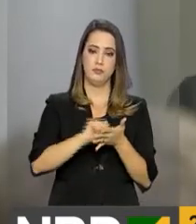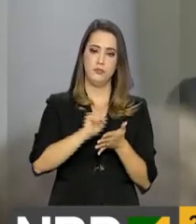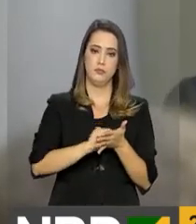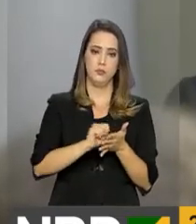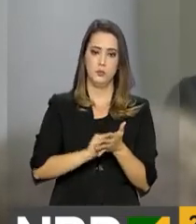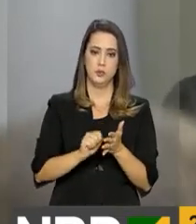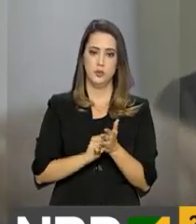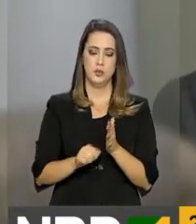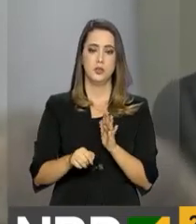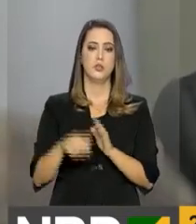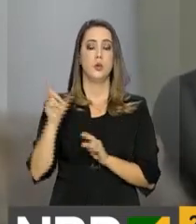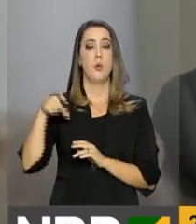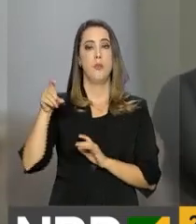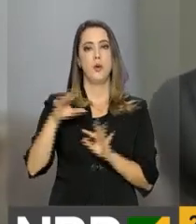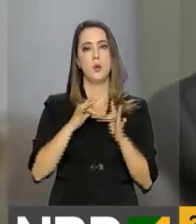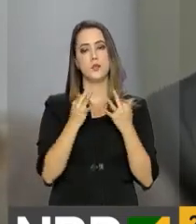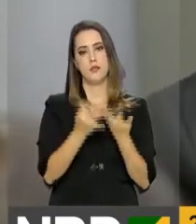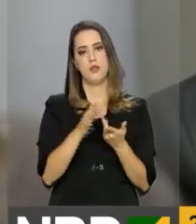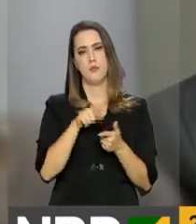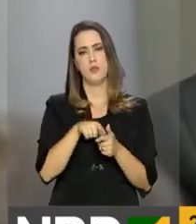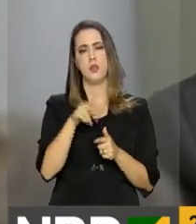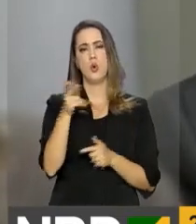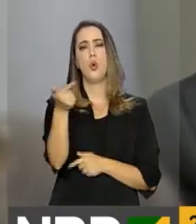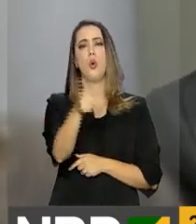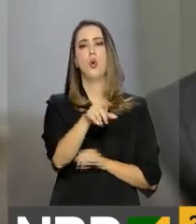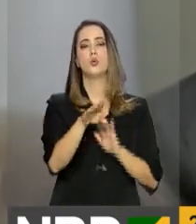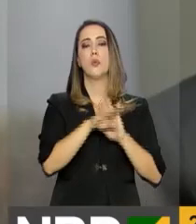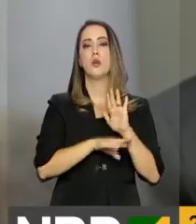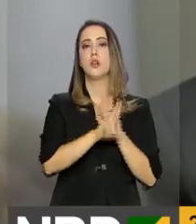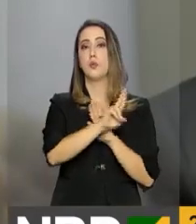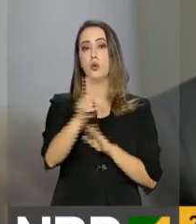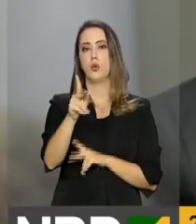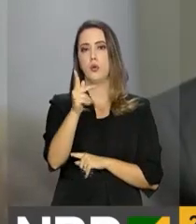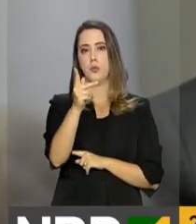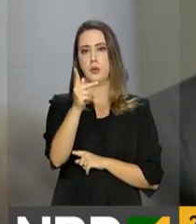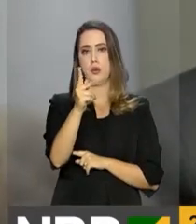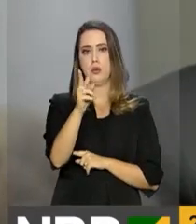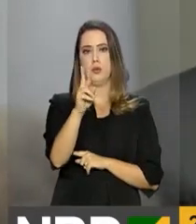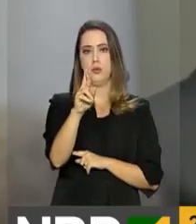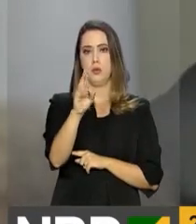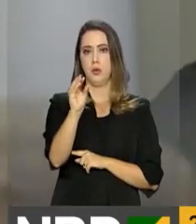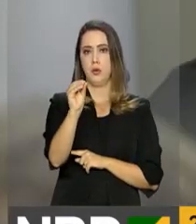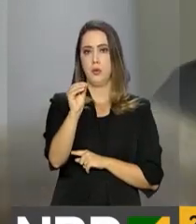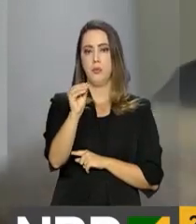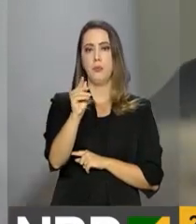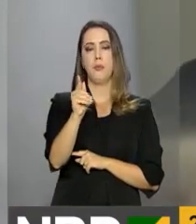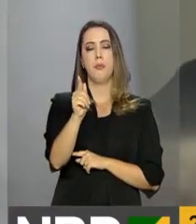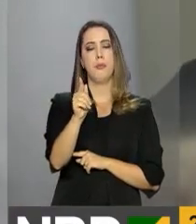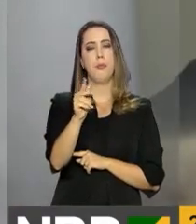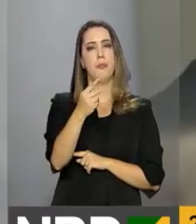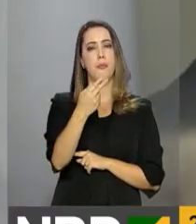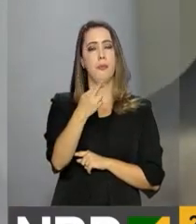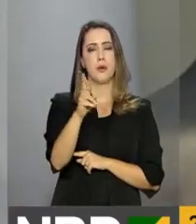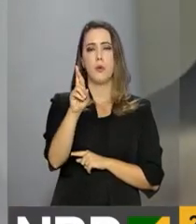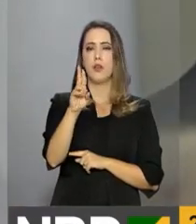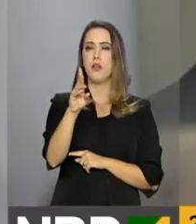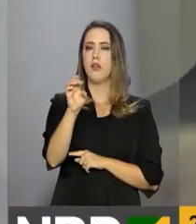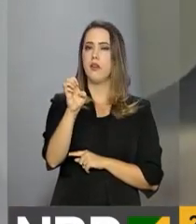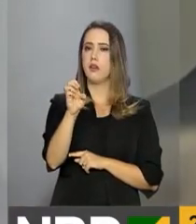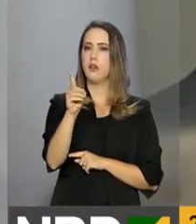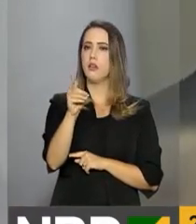ao Bolsa Família um outro programa chamado Progredir. O que é o Progredir? E aqui entramos em contato com a área financeira, com a